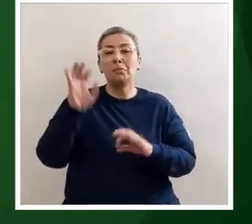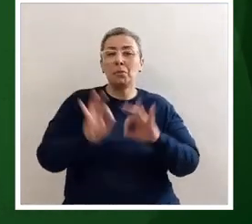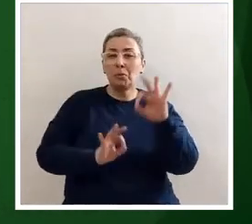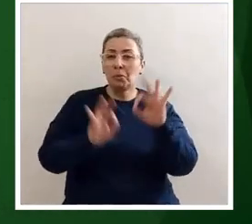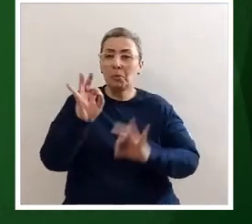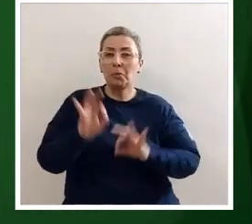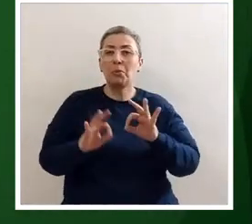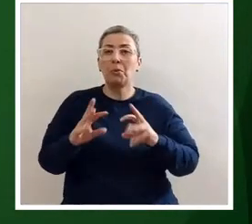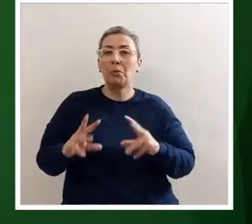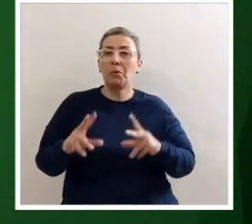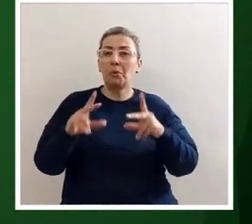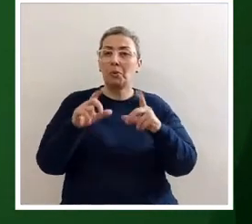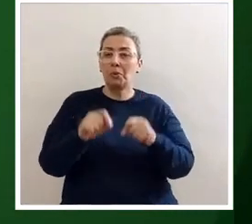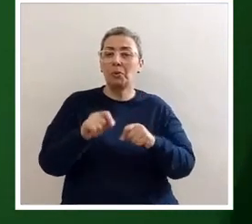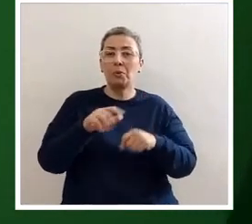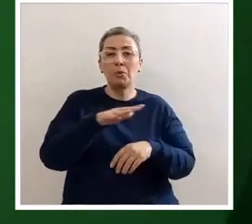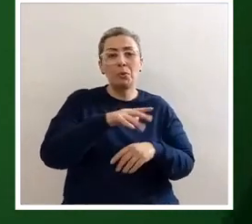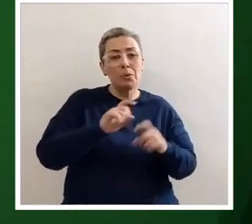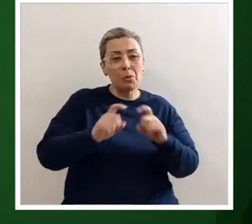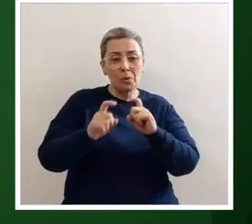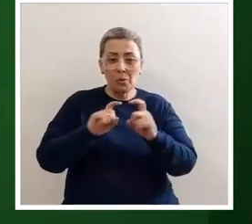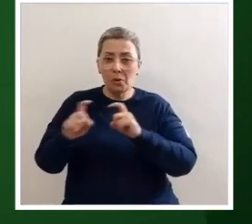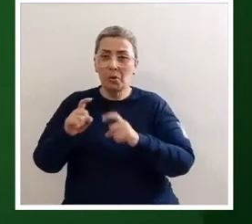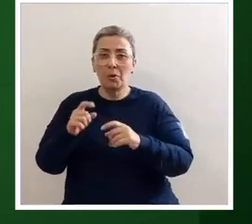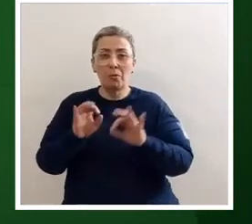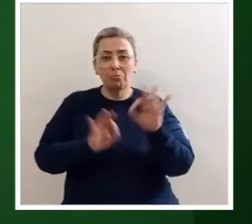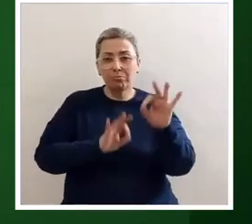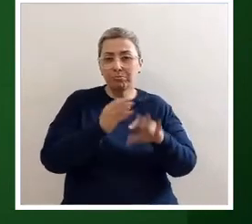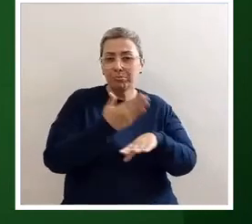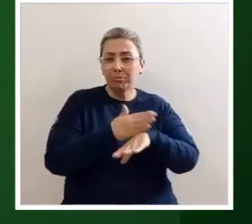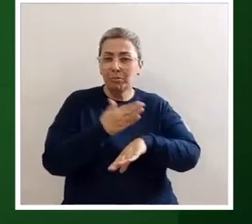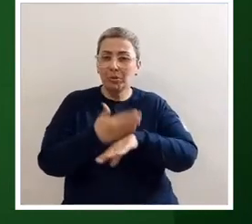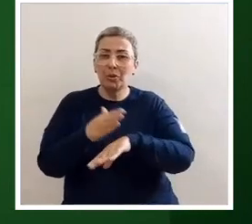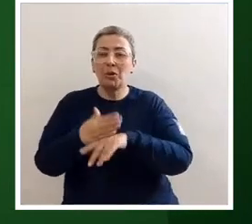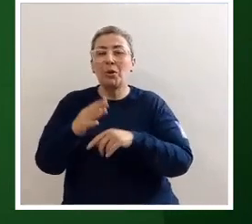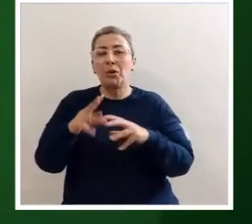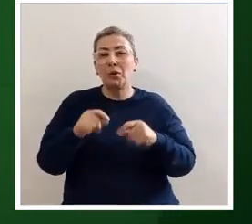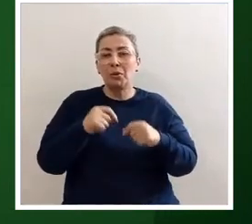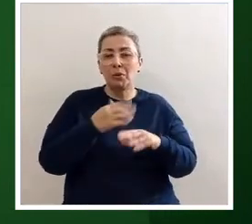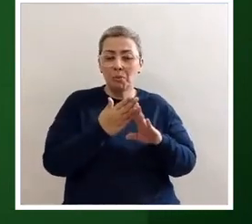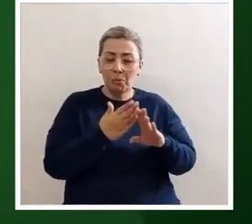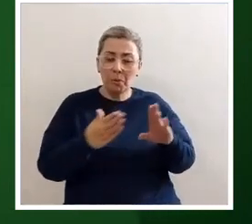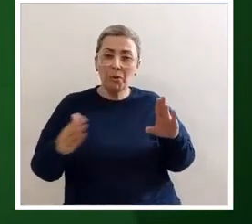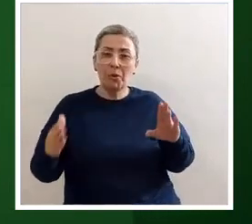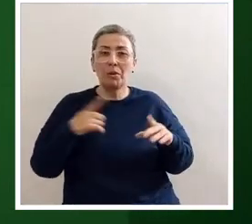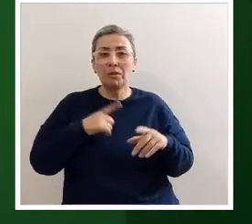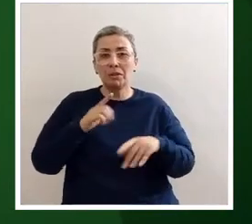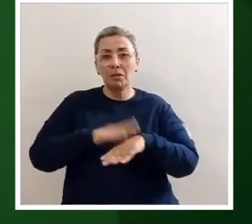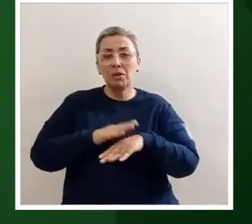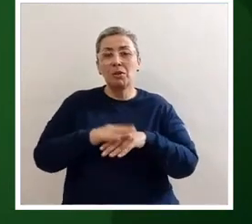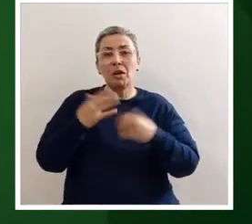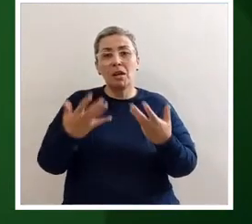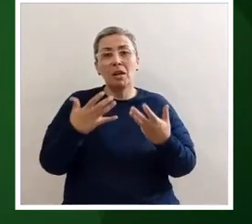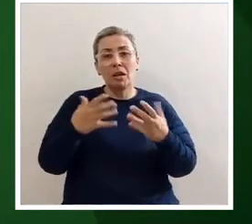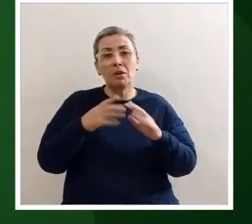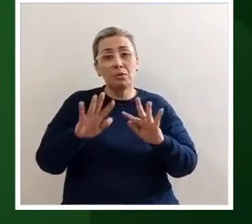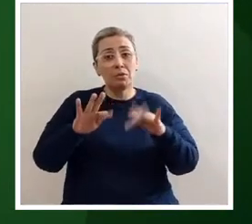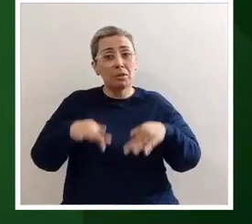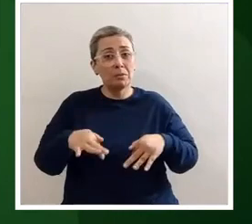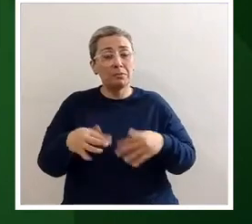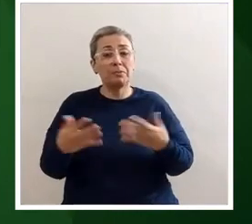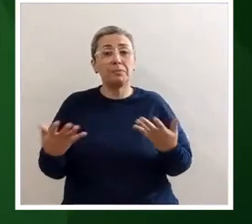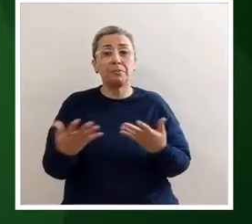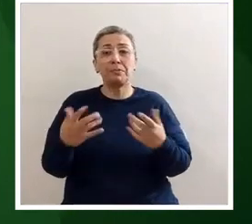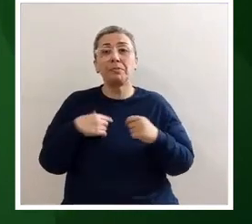e todas as reuniões preparatórias que nós realizamos em todo esse período bom eu quero então aqui terminando